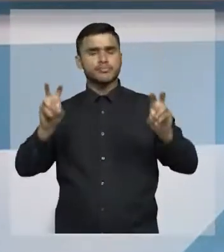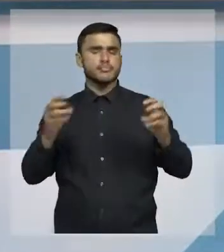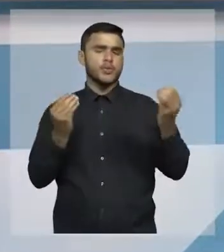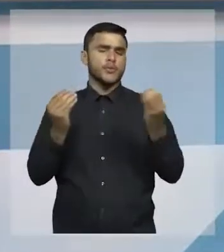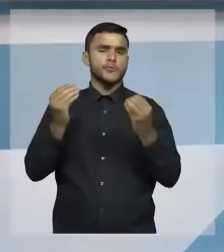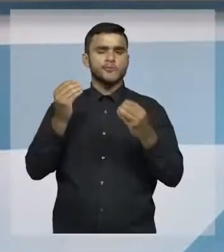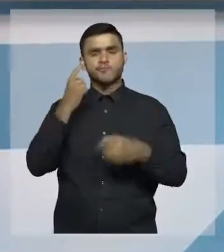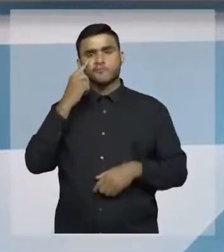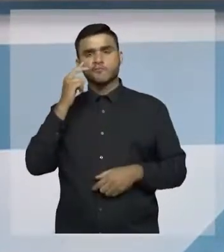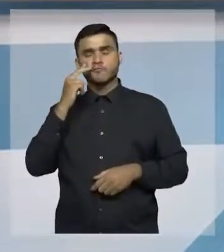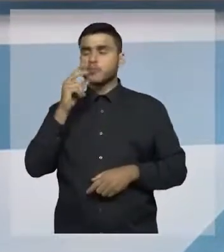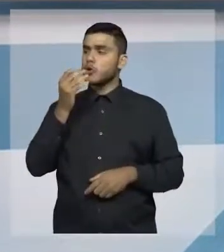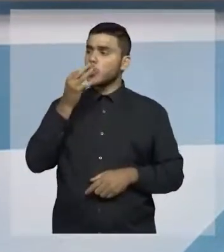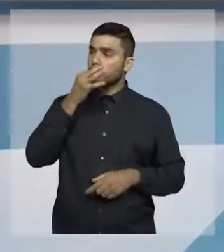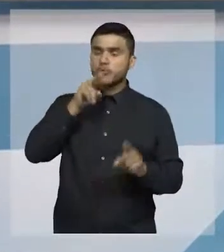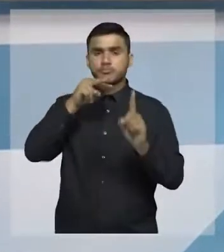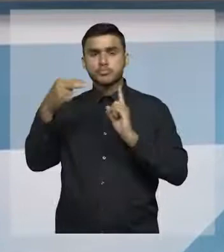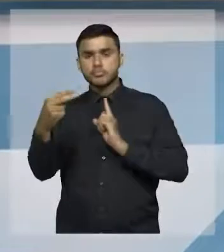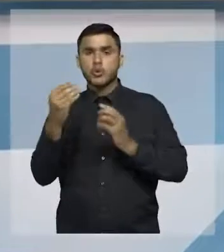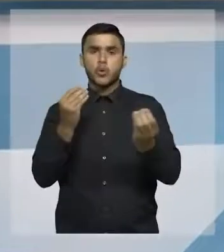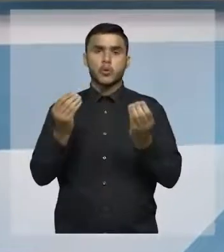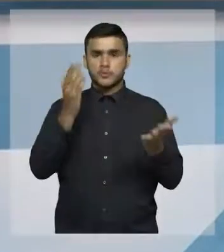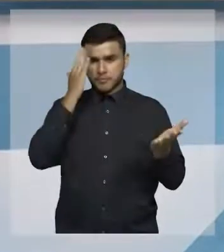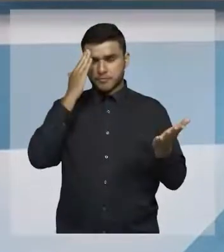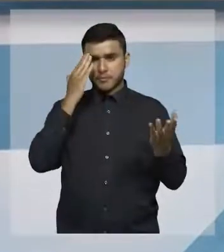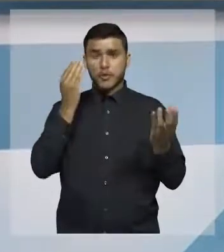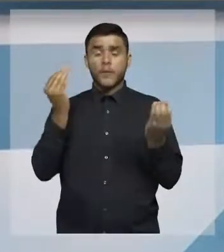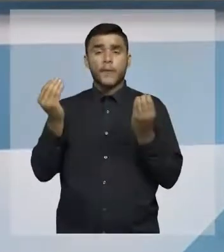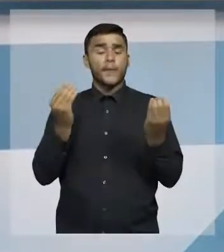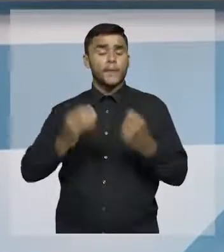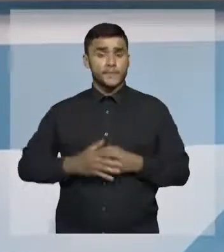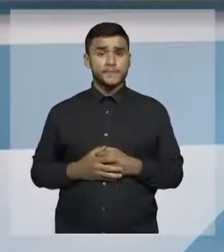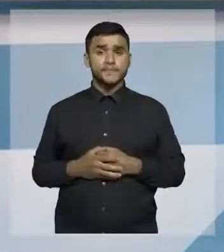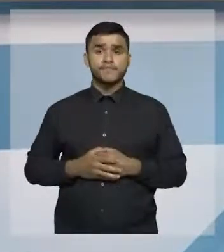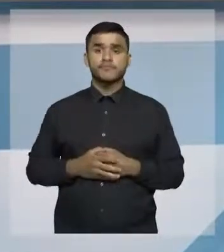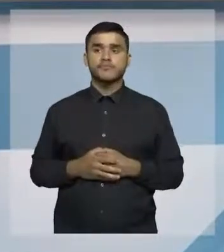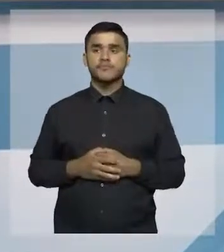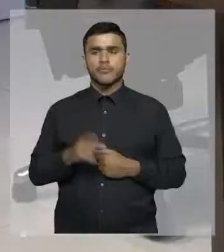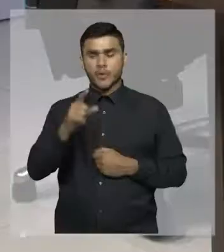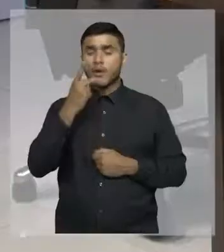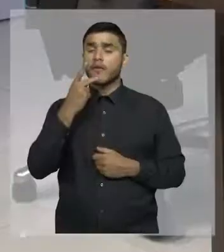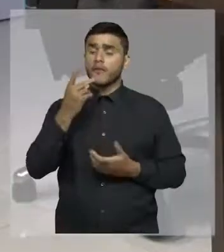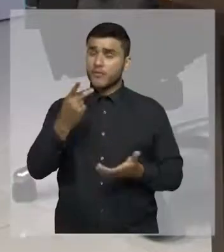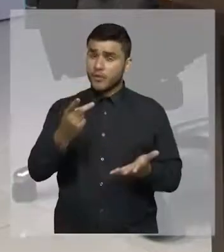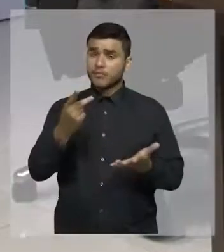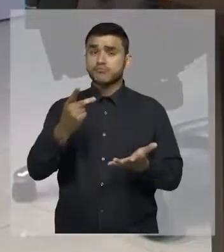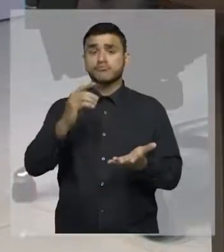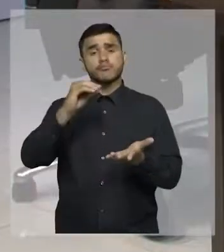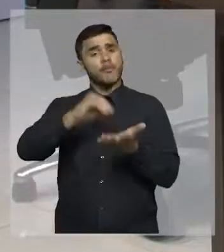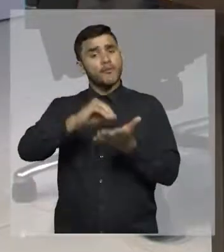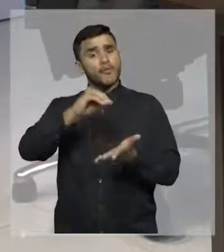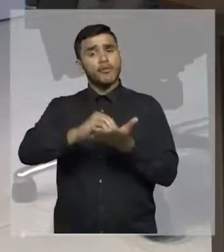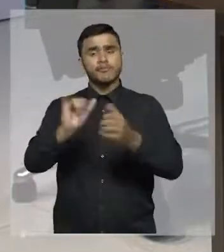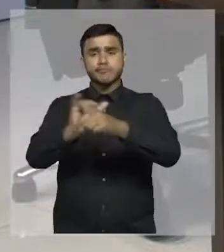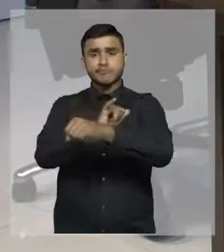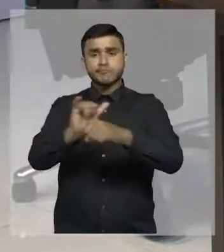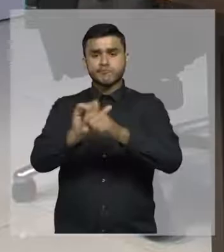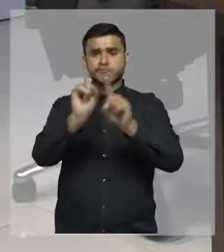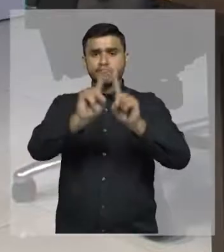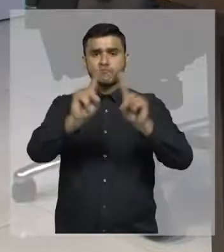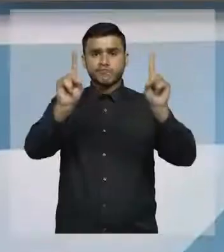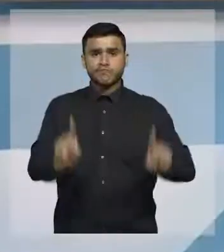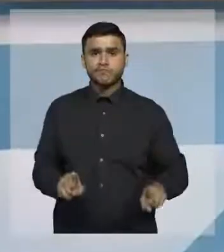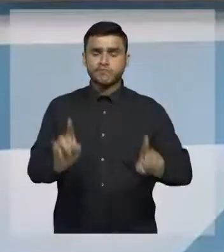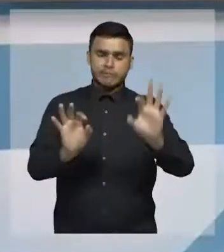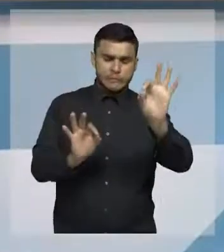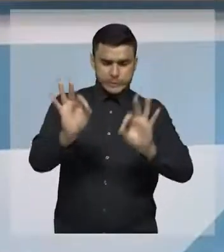partir, inclusive, da falta de estratégia, de planejamento estratégico de um governo que